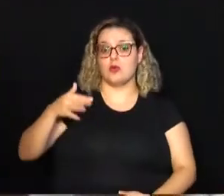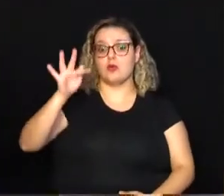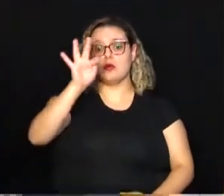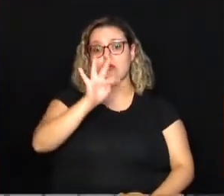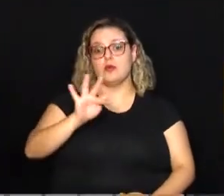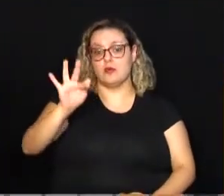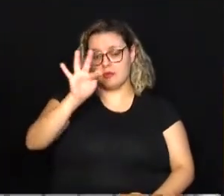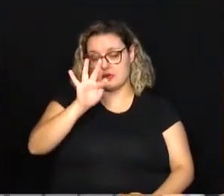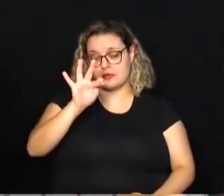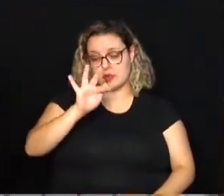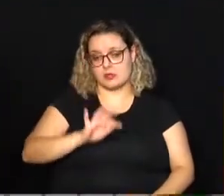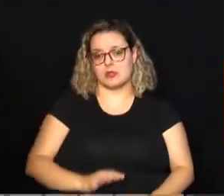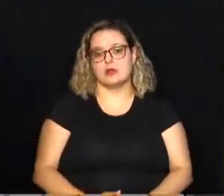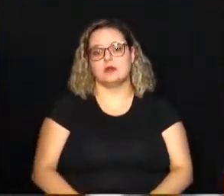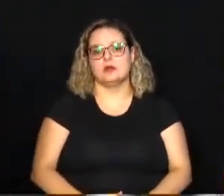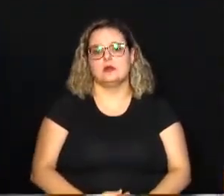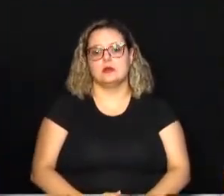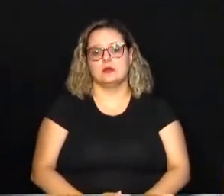tivemos aí